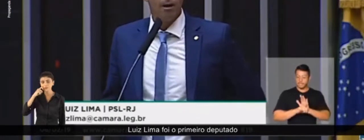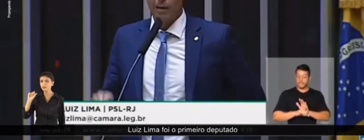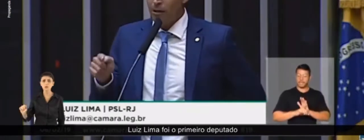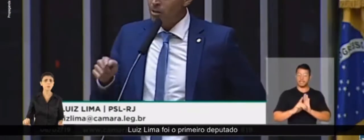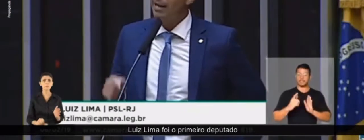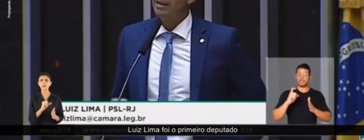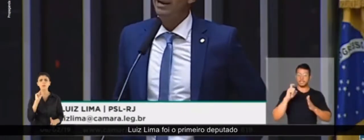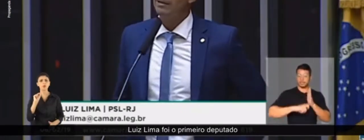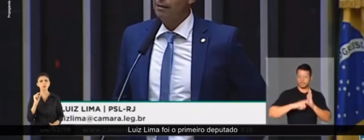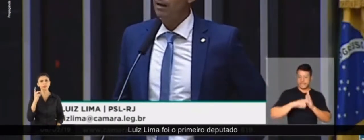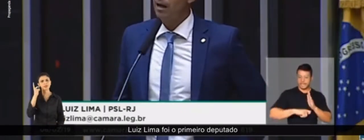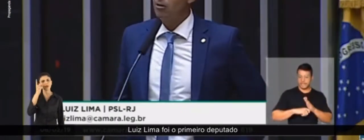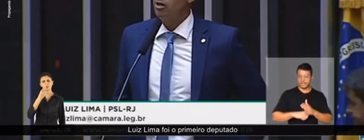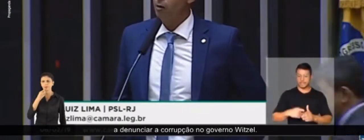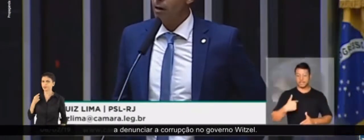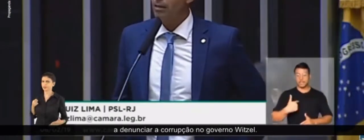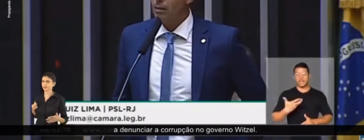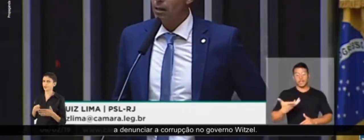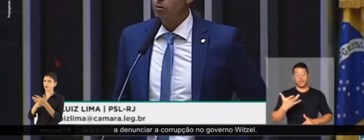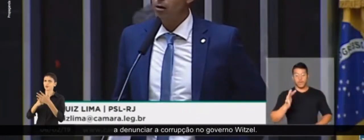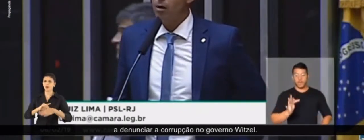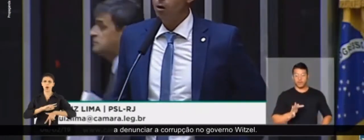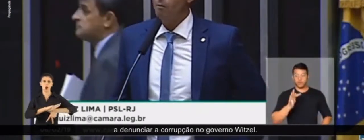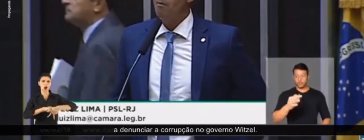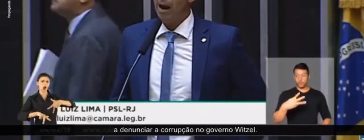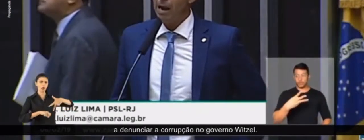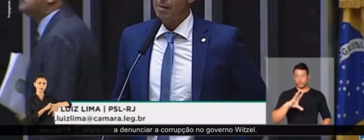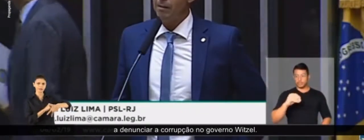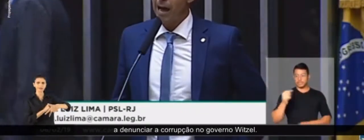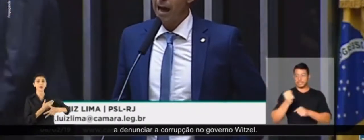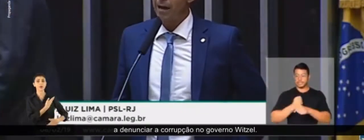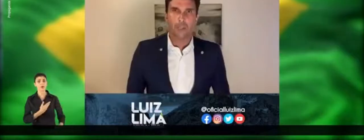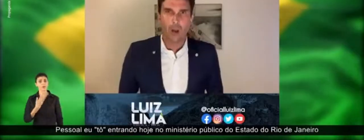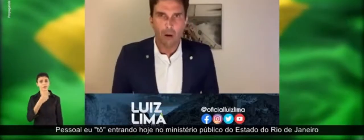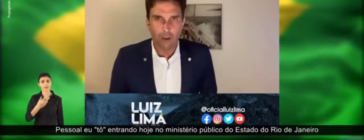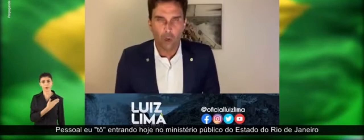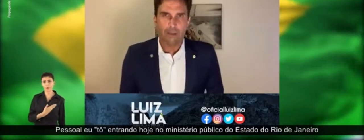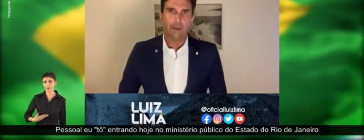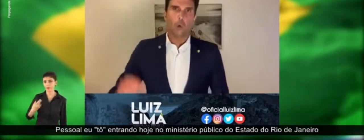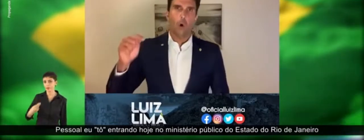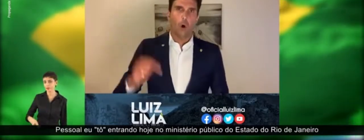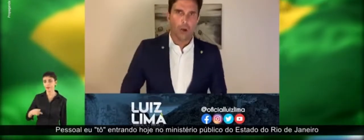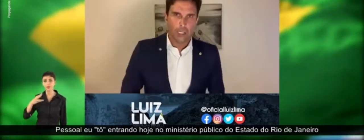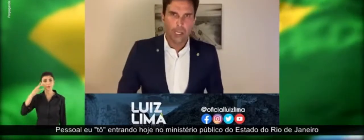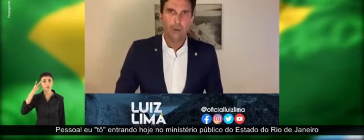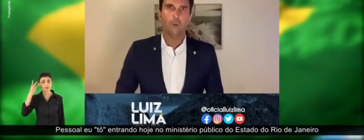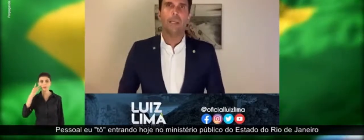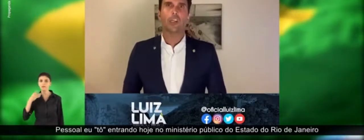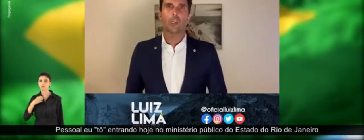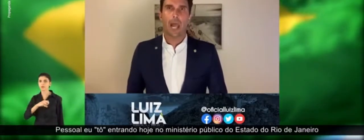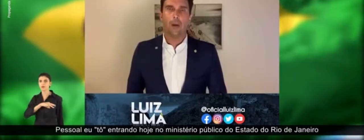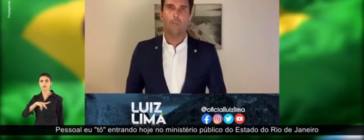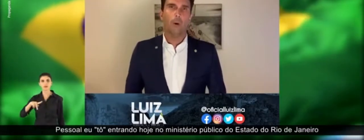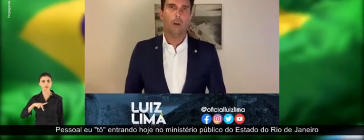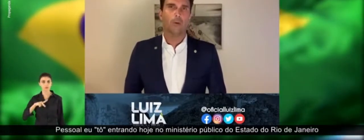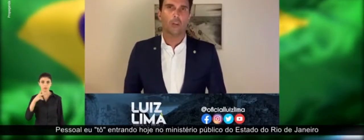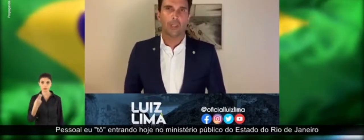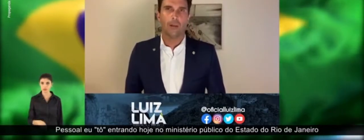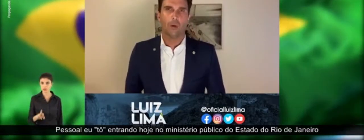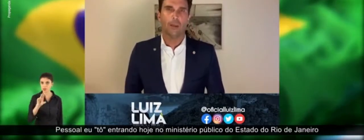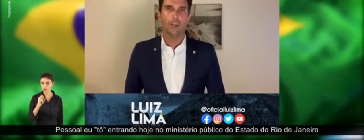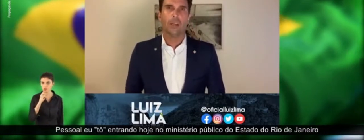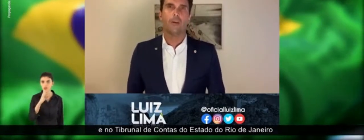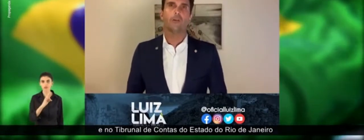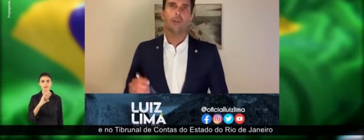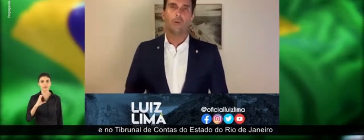Luiz Lima, foi o primeiro deputado a denunciar a corrupção no governo Witzel. Pessoal, eu estou entrando hoje no Ministério Público do